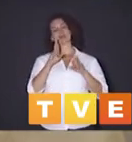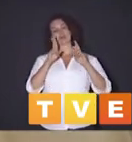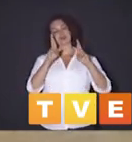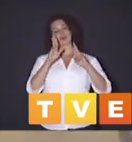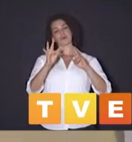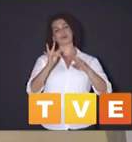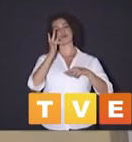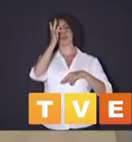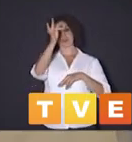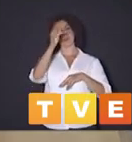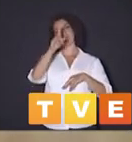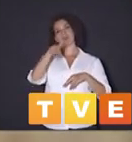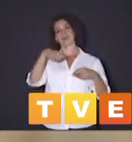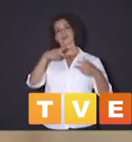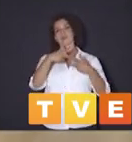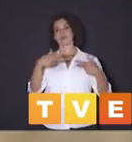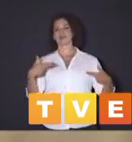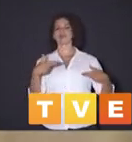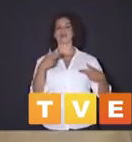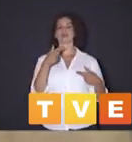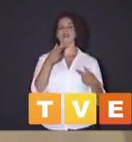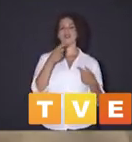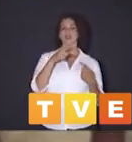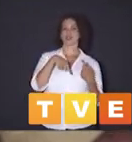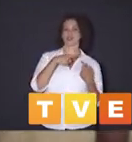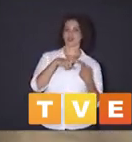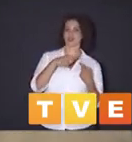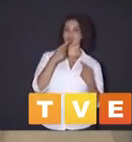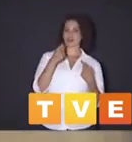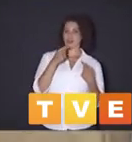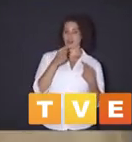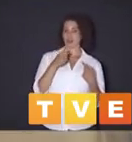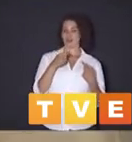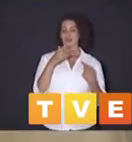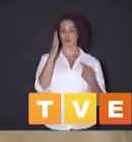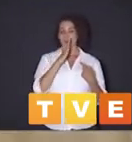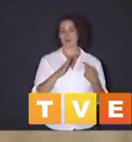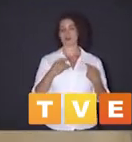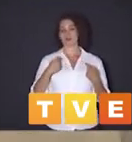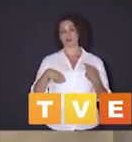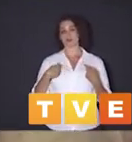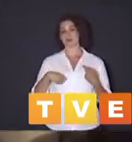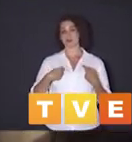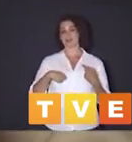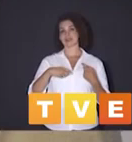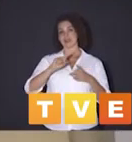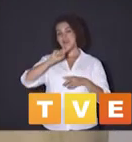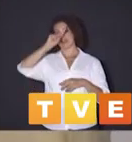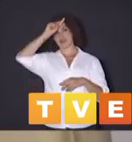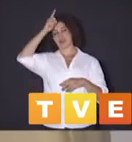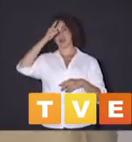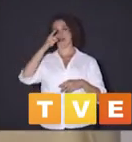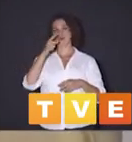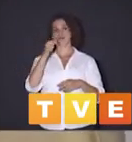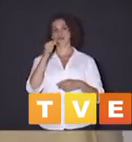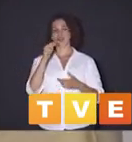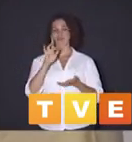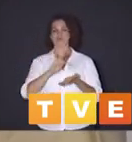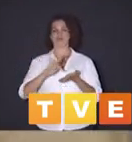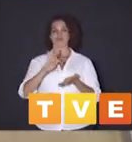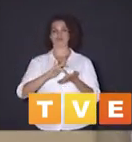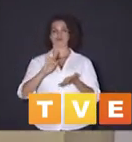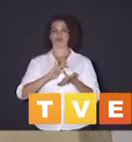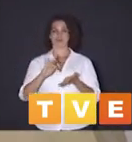também que nessa linha dinheiro né a gente precisa no brasil fabricar o nosso dinheiro digital assinante vai ficar